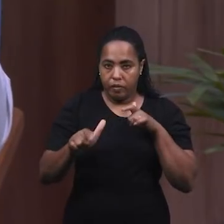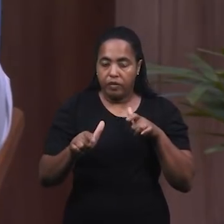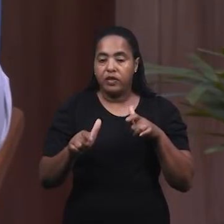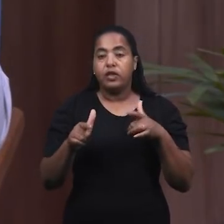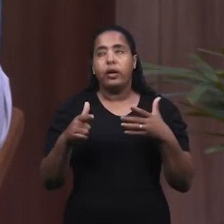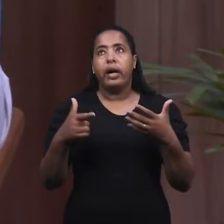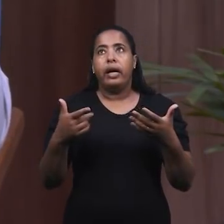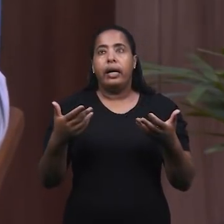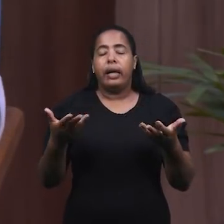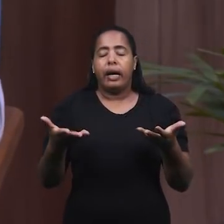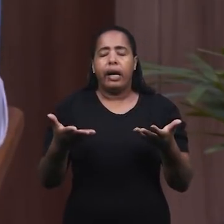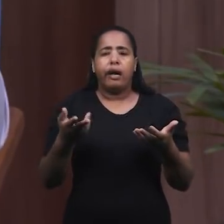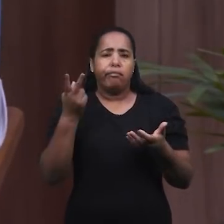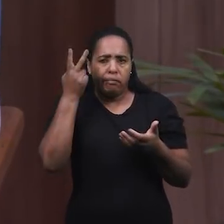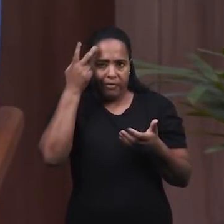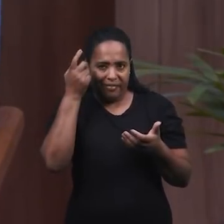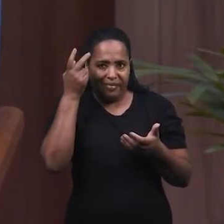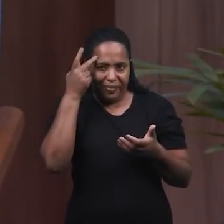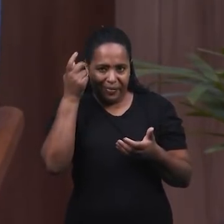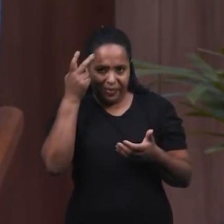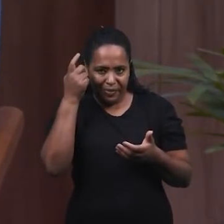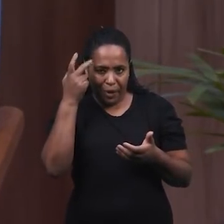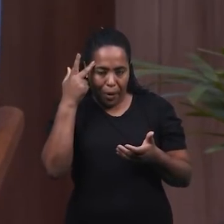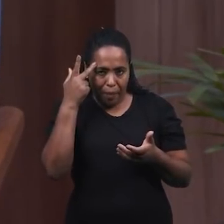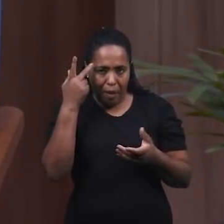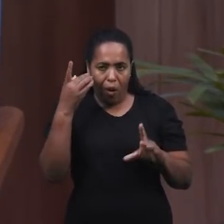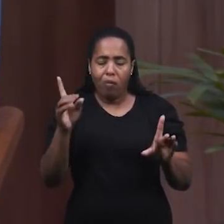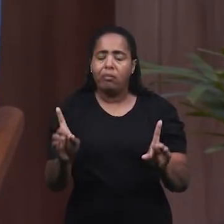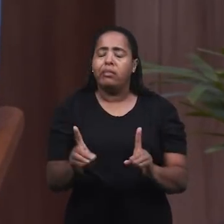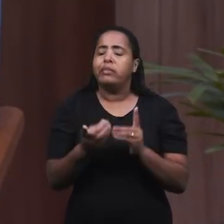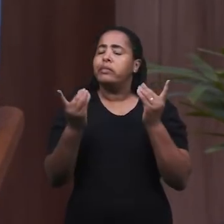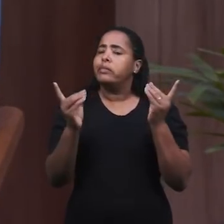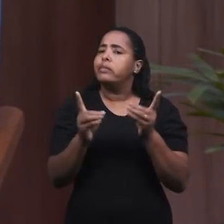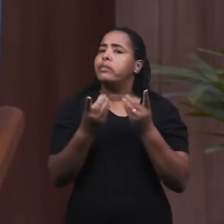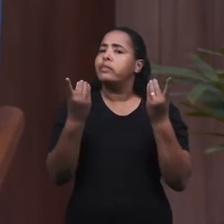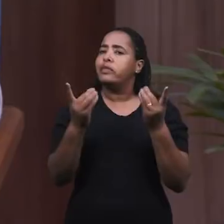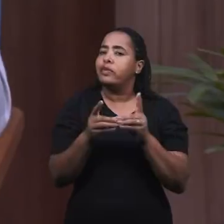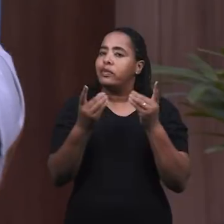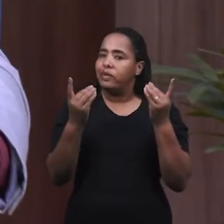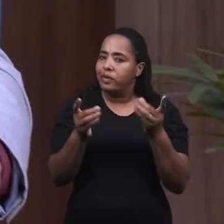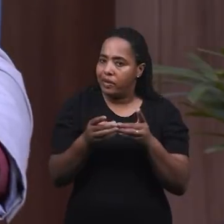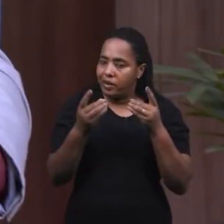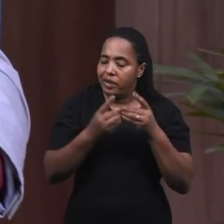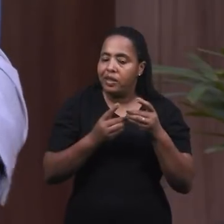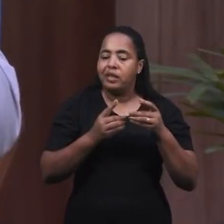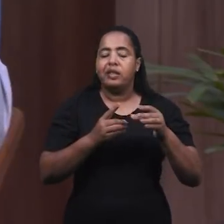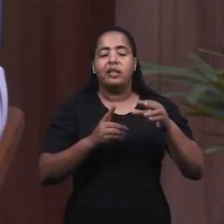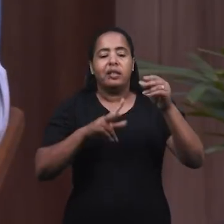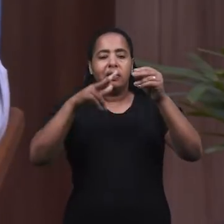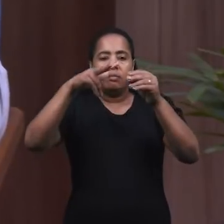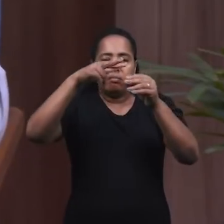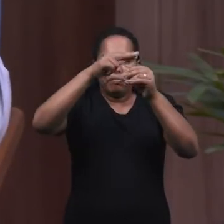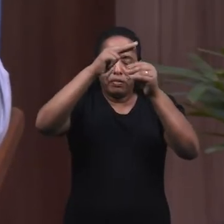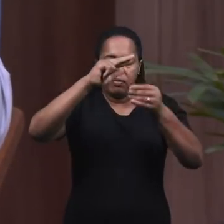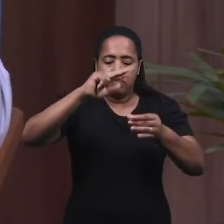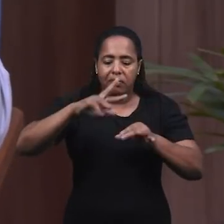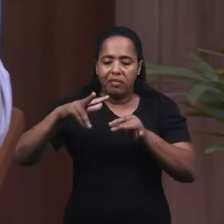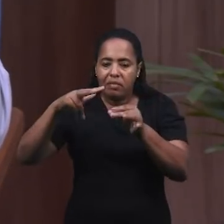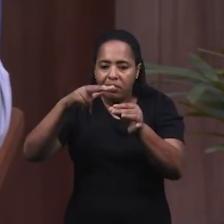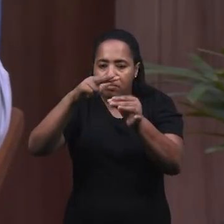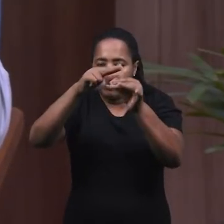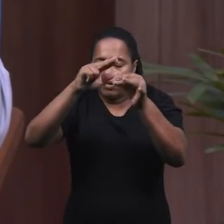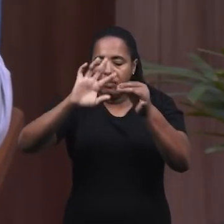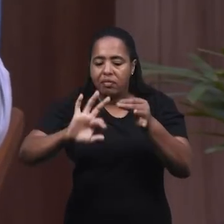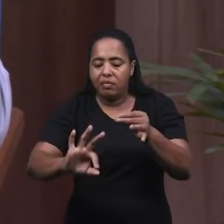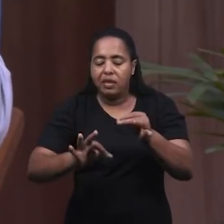eventualmente é uma coisa comum na própria dinâmica do cultivo da vinha. Uhum. Mas há um elemento que chama